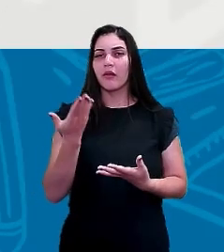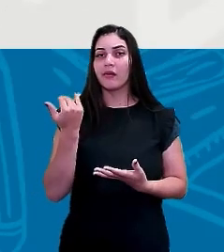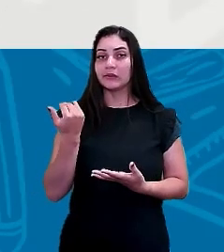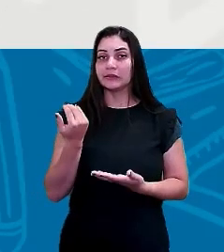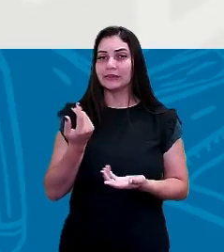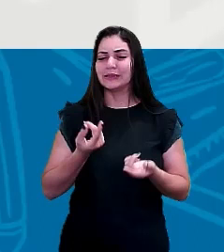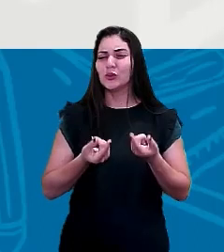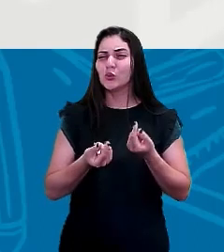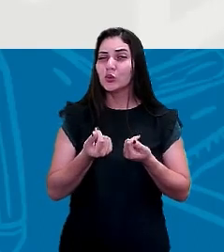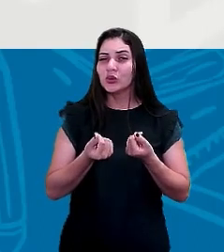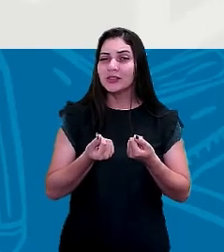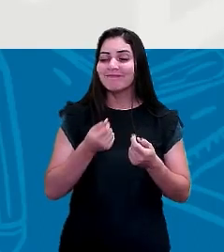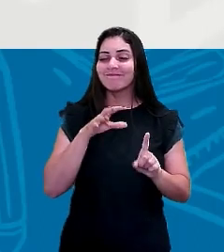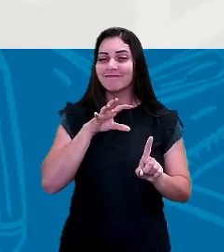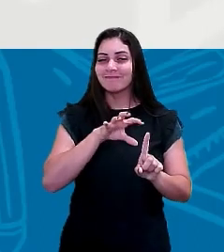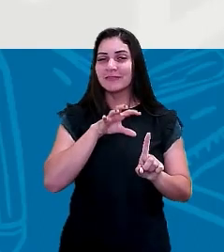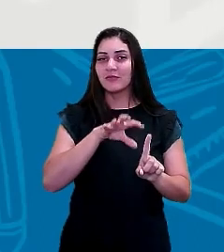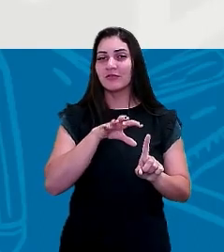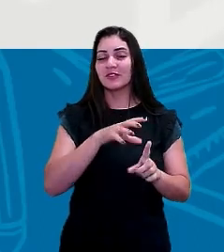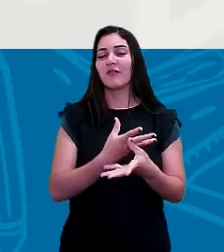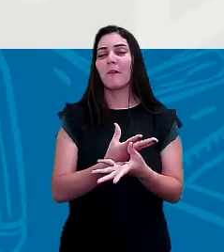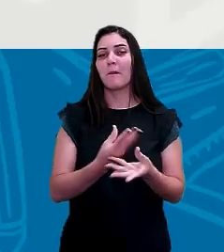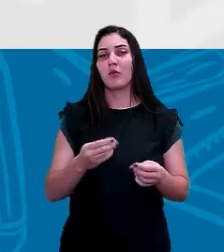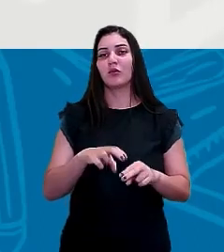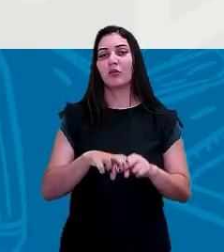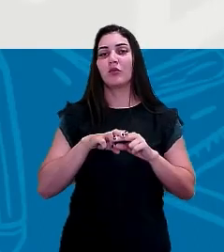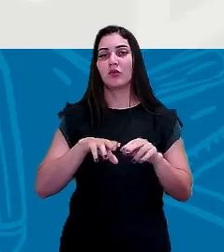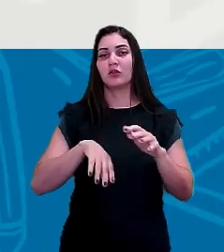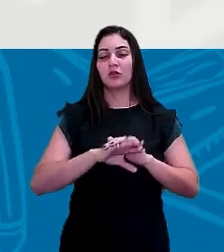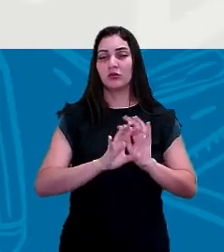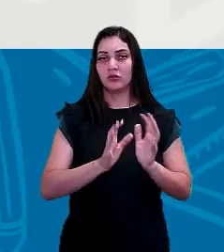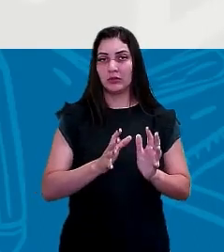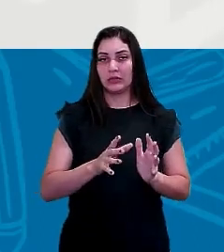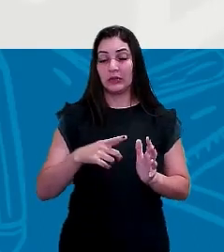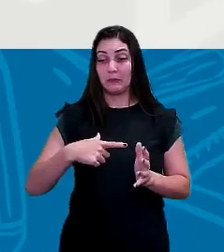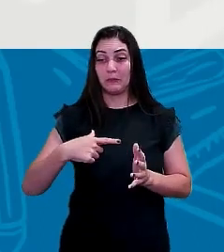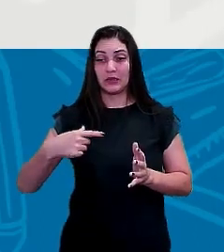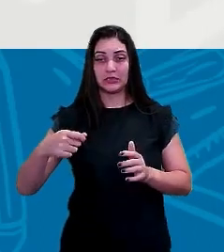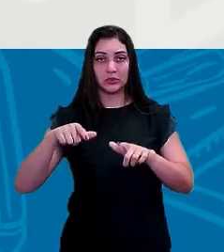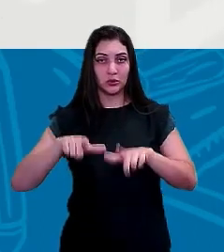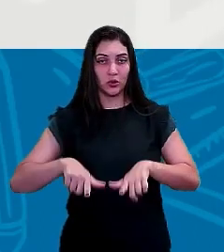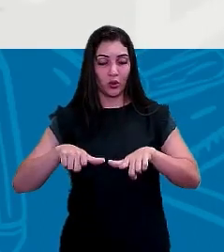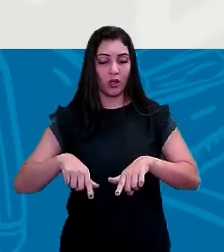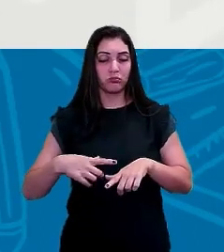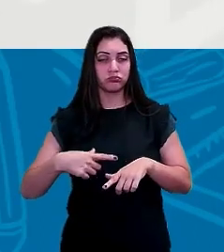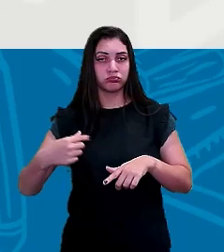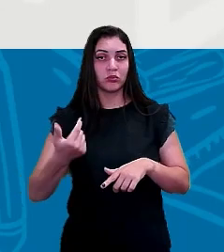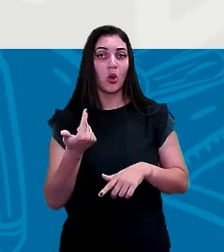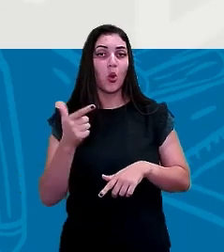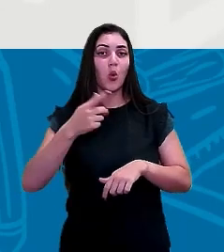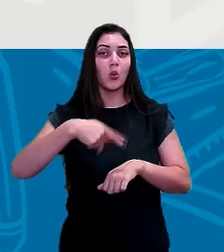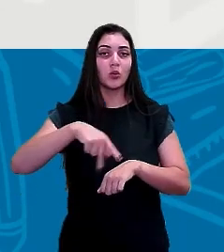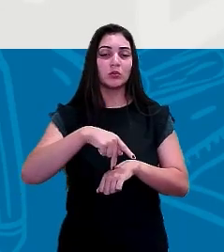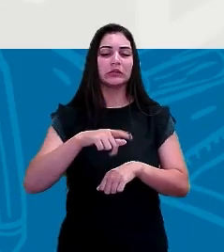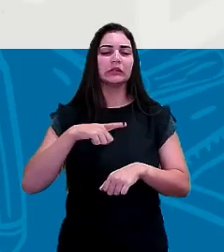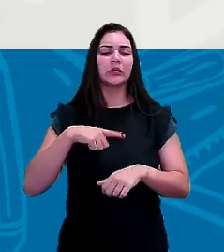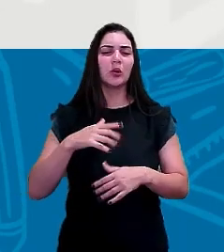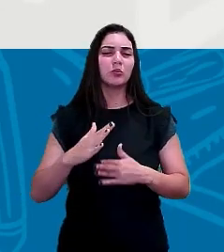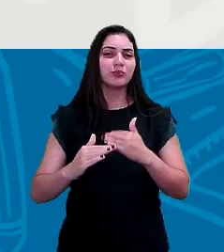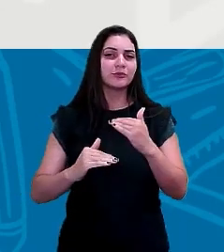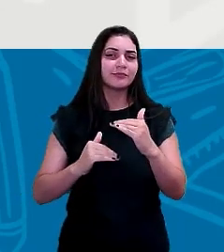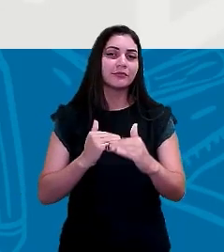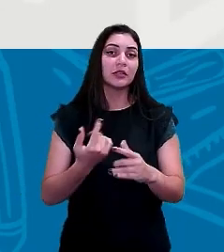financeira influenciava muito essa questão dos jogos. Para eles saírem do seu local de origem, para ir para outro país, era um